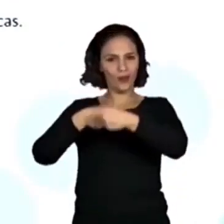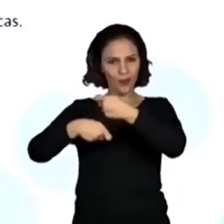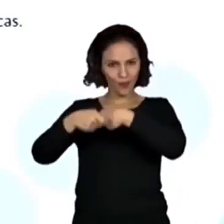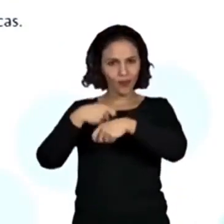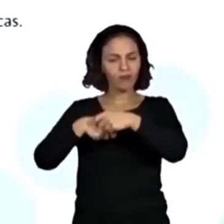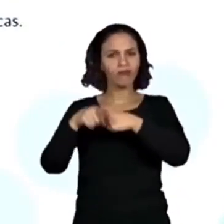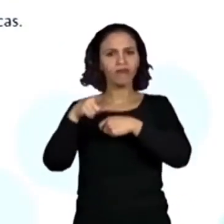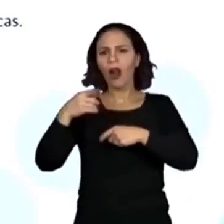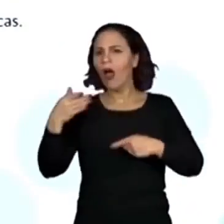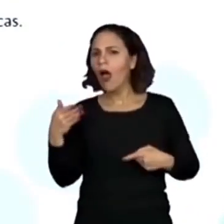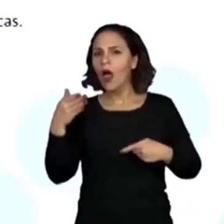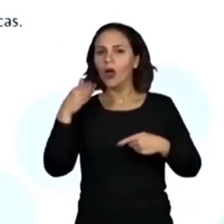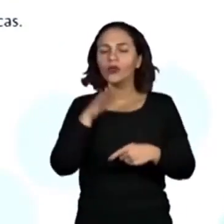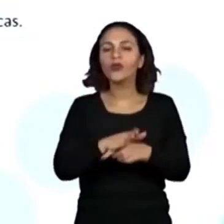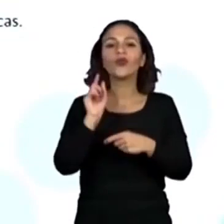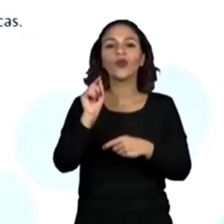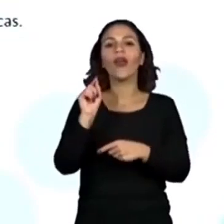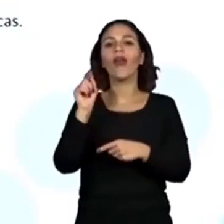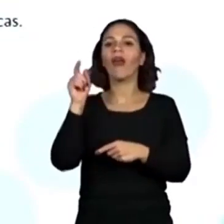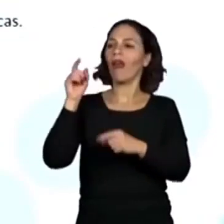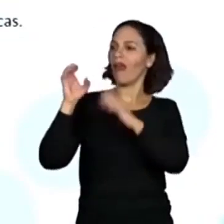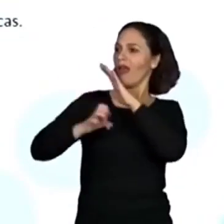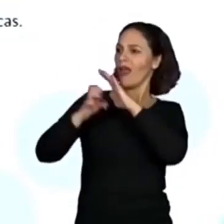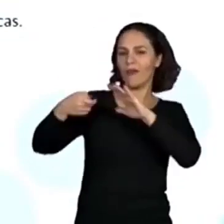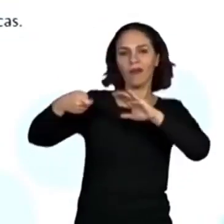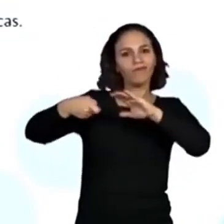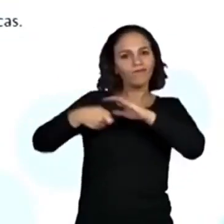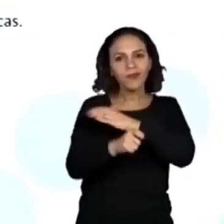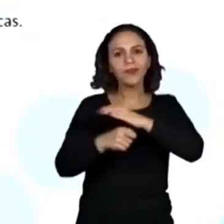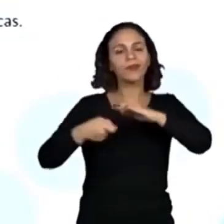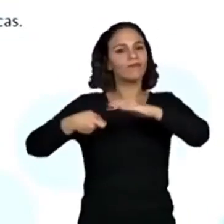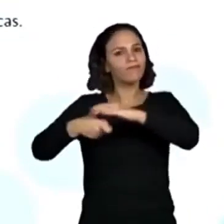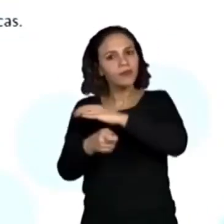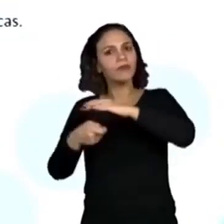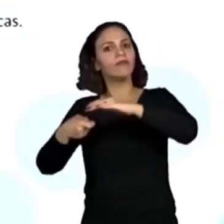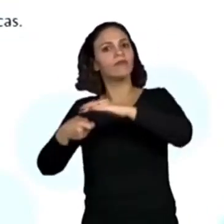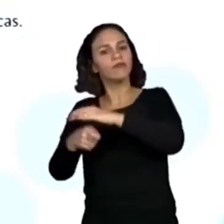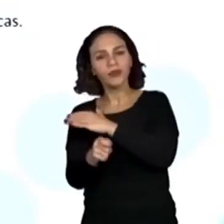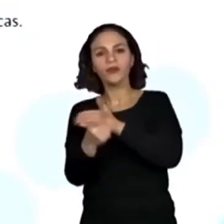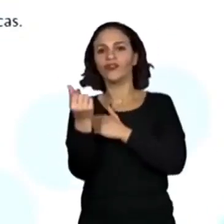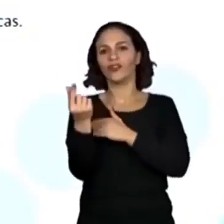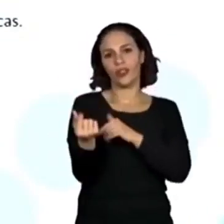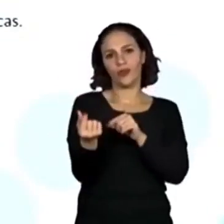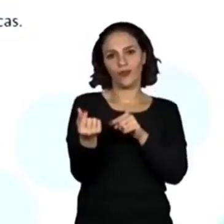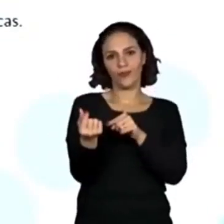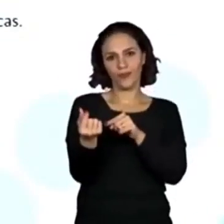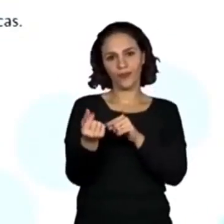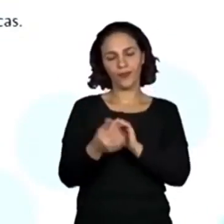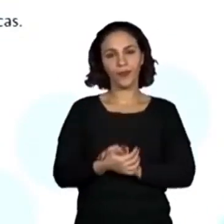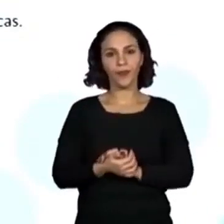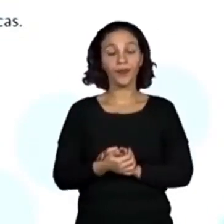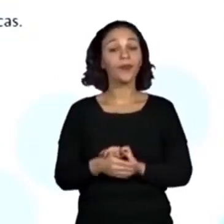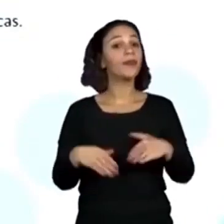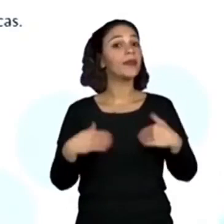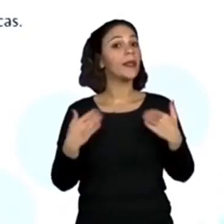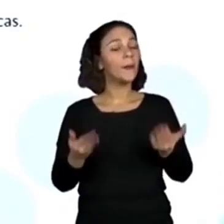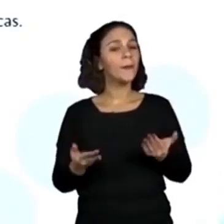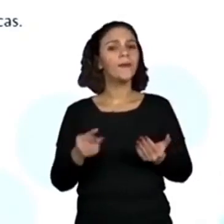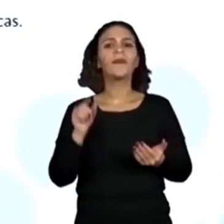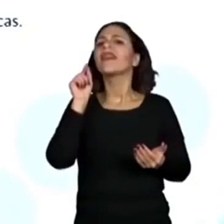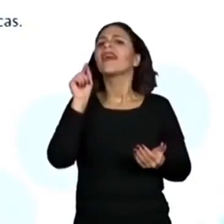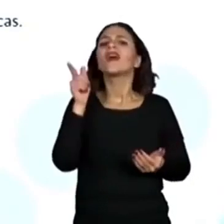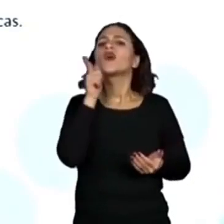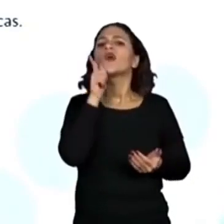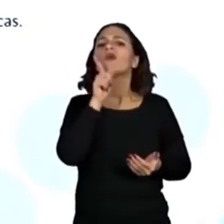auxiliar, né, os grandes investidores com capital. Então, quem que